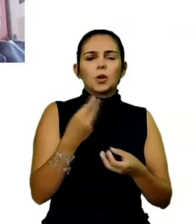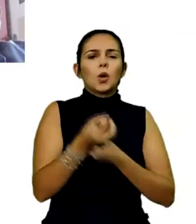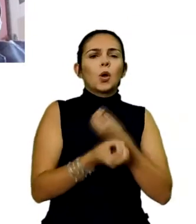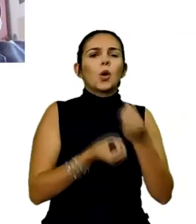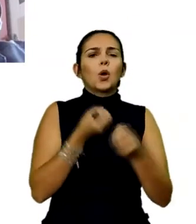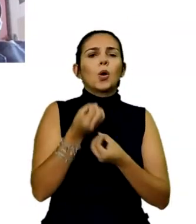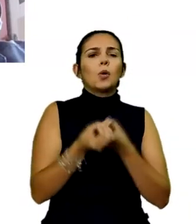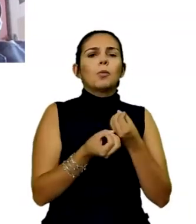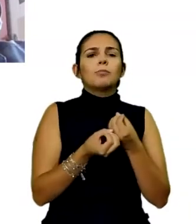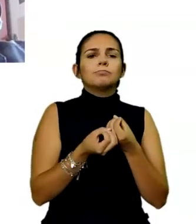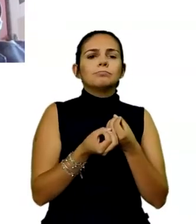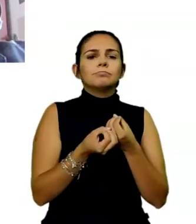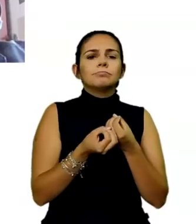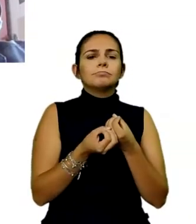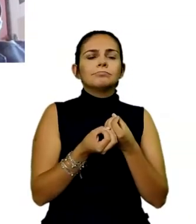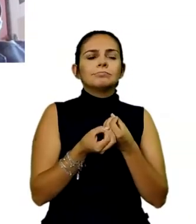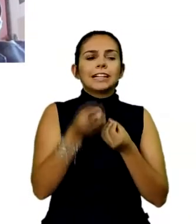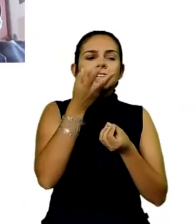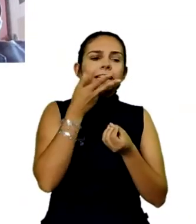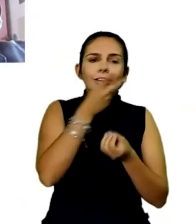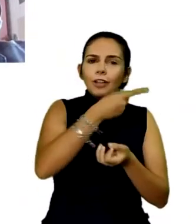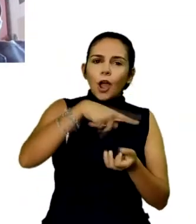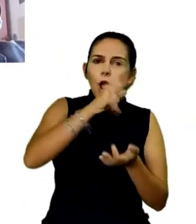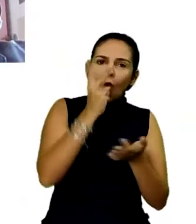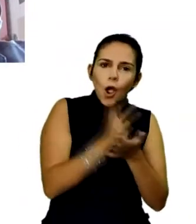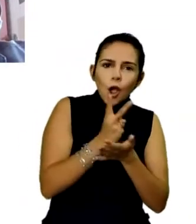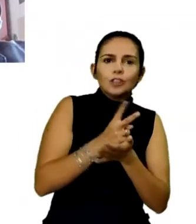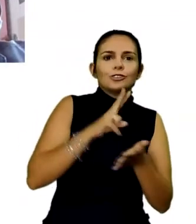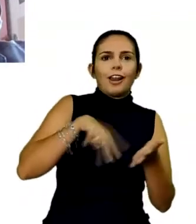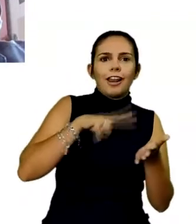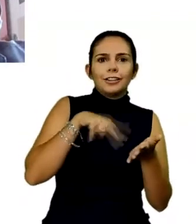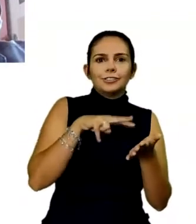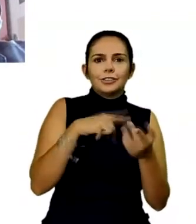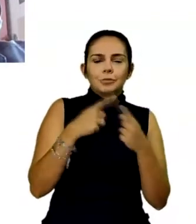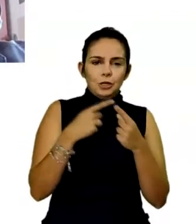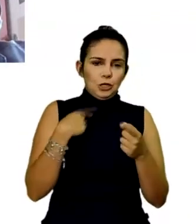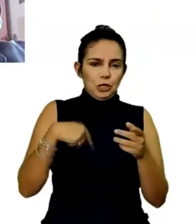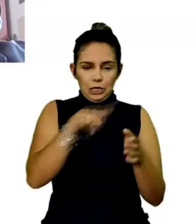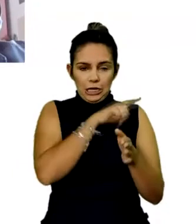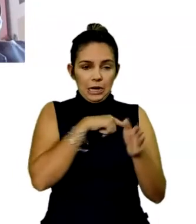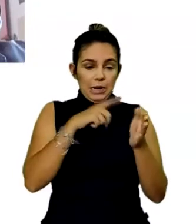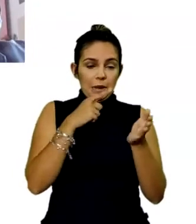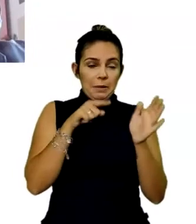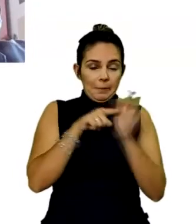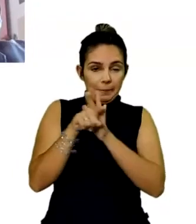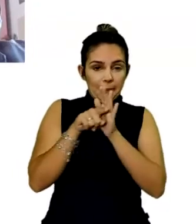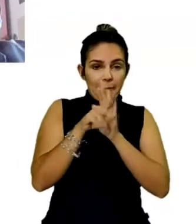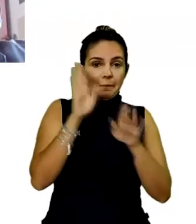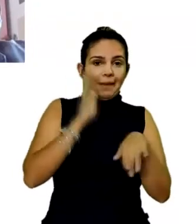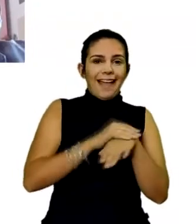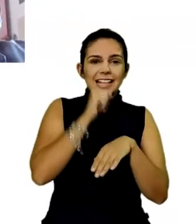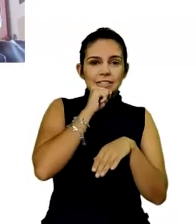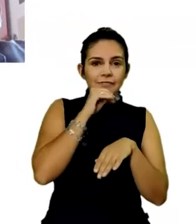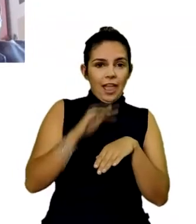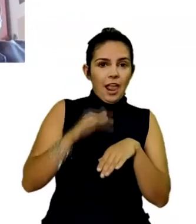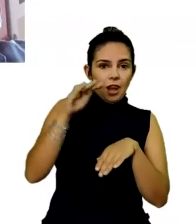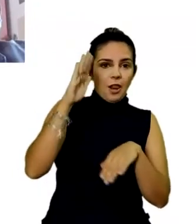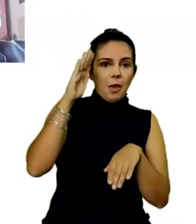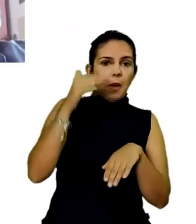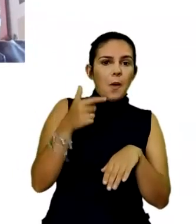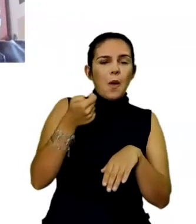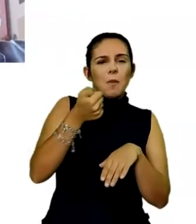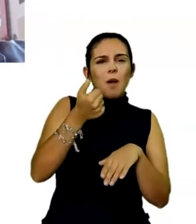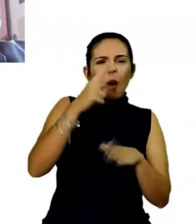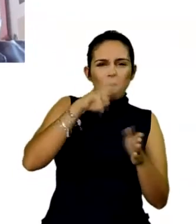como manter essa criança leitora? Porque a gente percebe que as pesquisas mostram que quanto mais velho, menos se